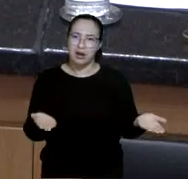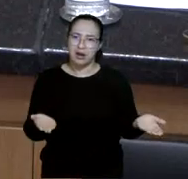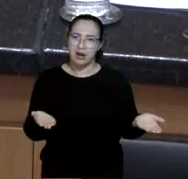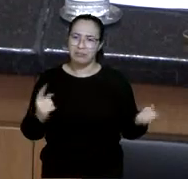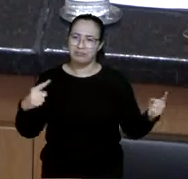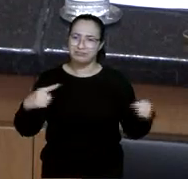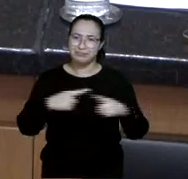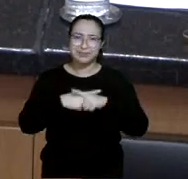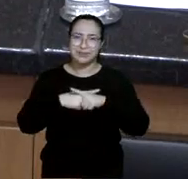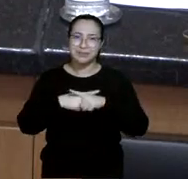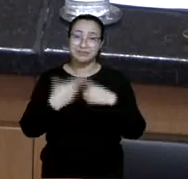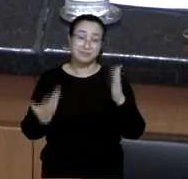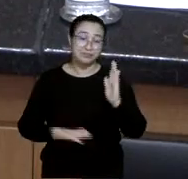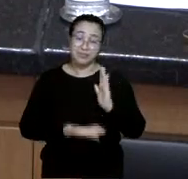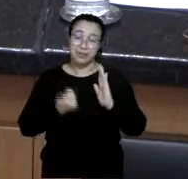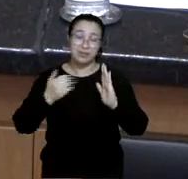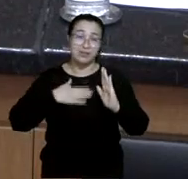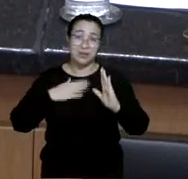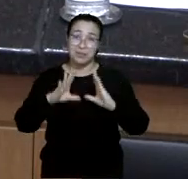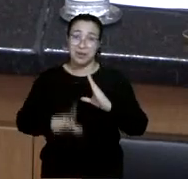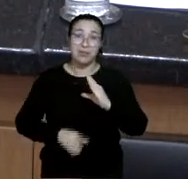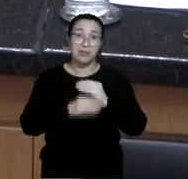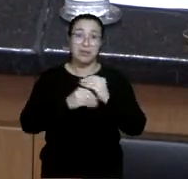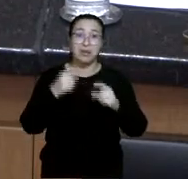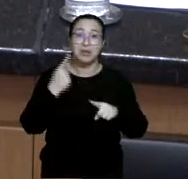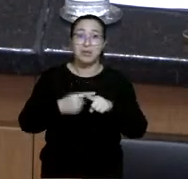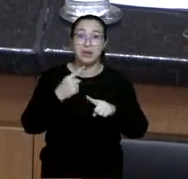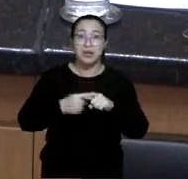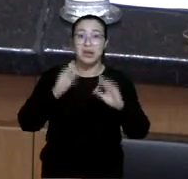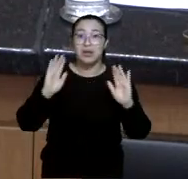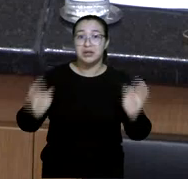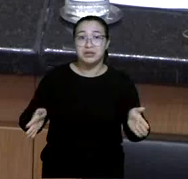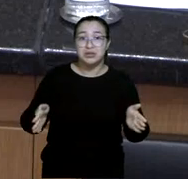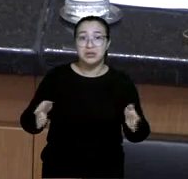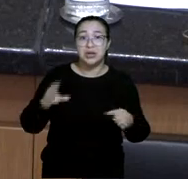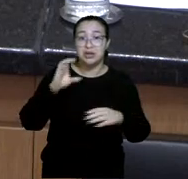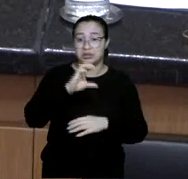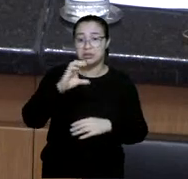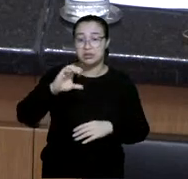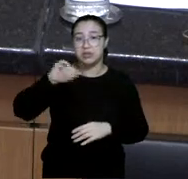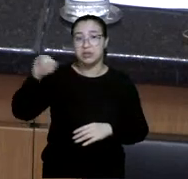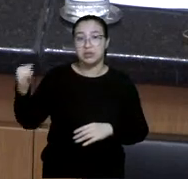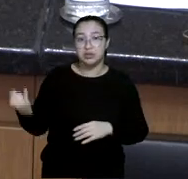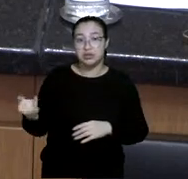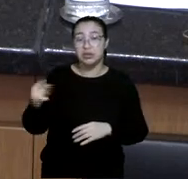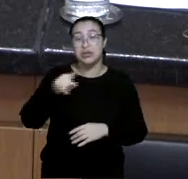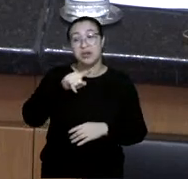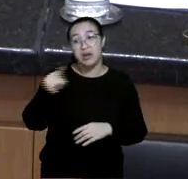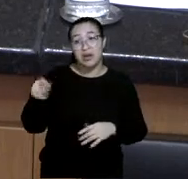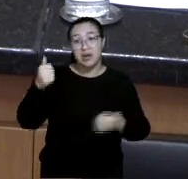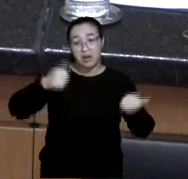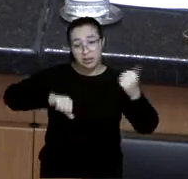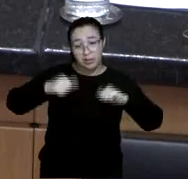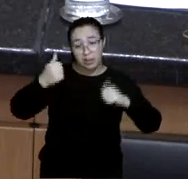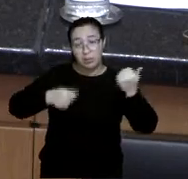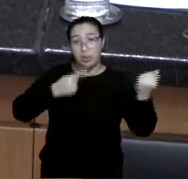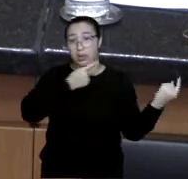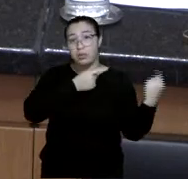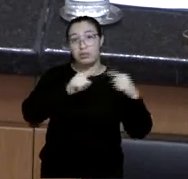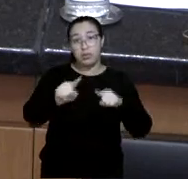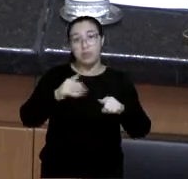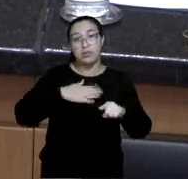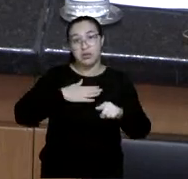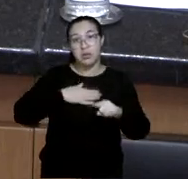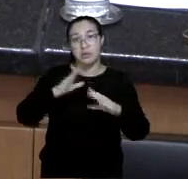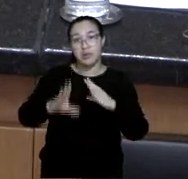contradição. Então, eu retiro a minha emenda, porque já teve um grande equívoco na CCJ ao apreciar e rejeitar a minha